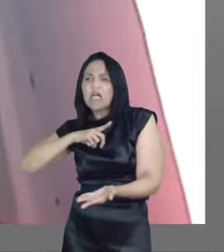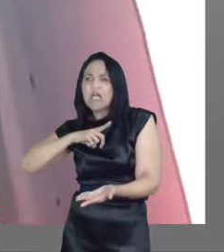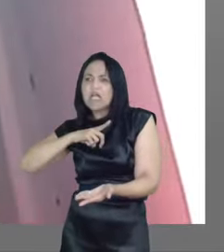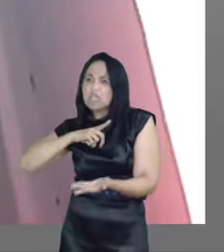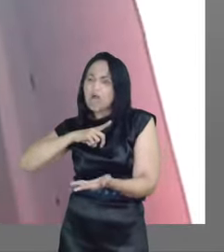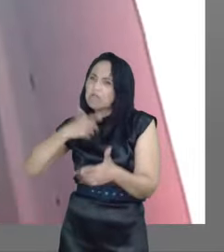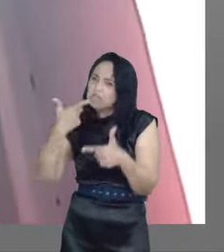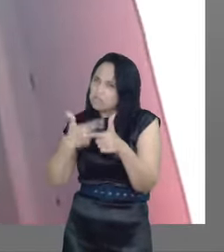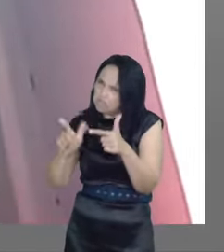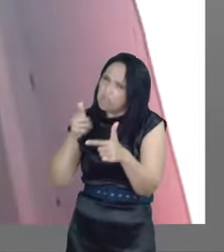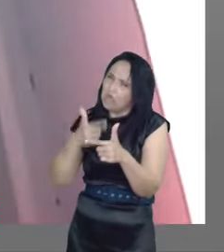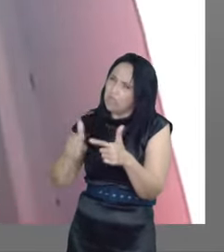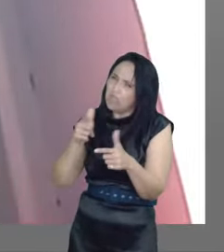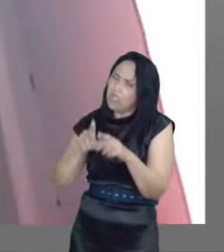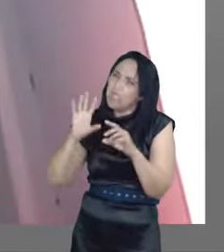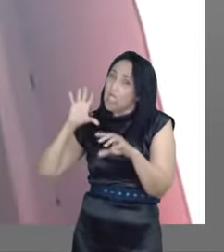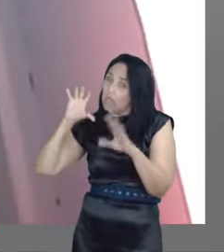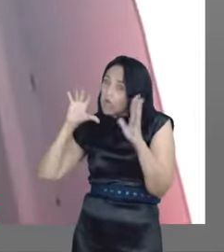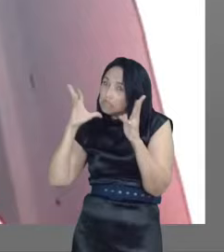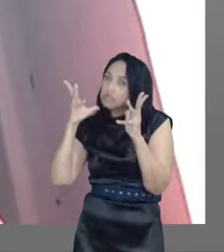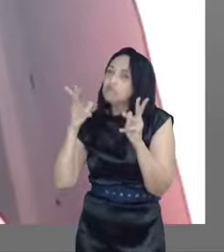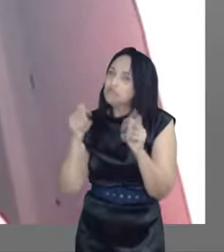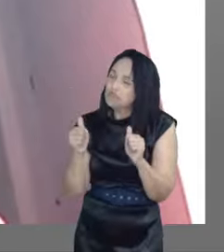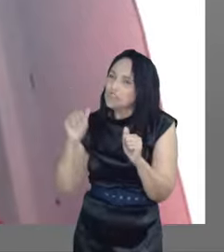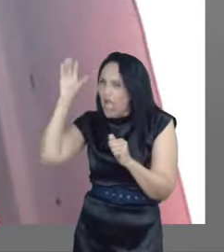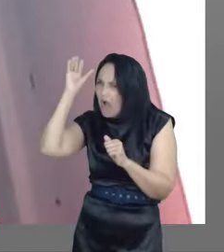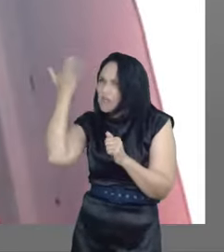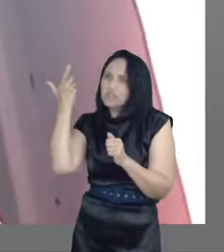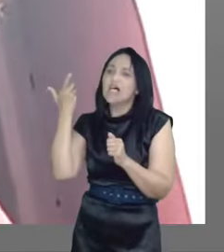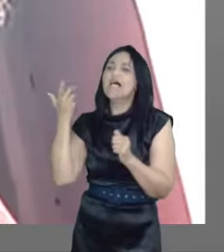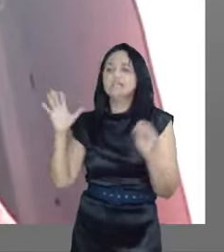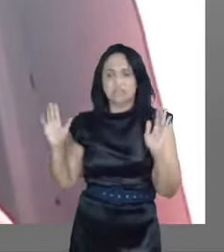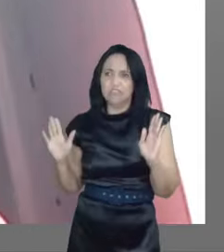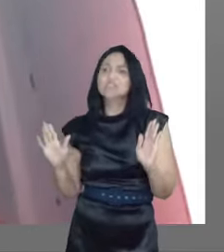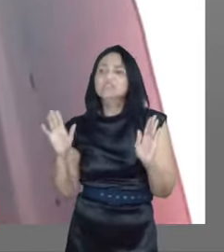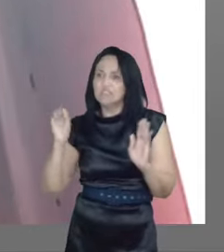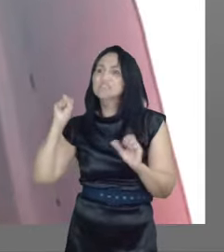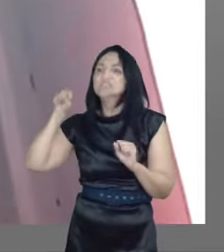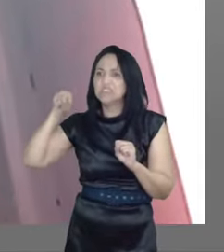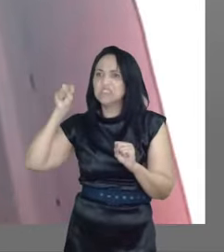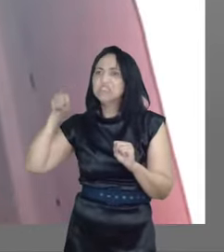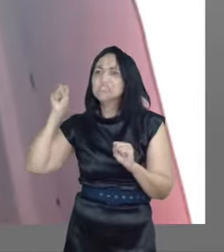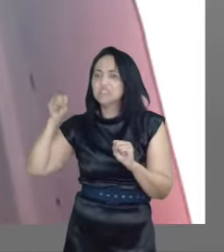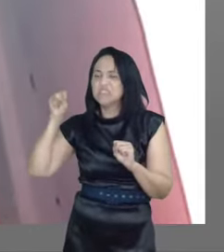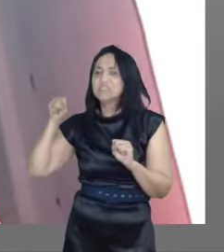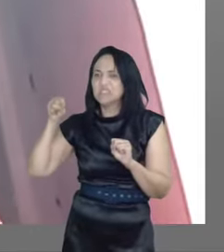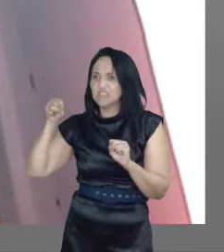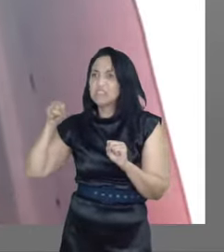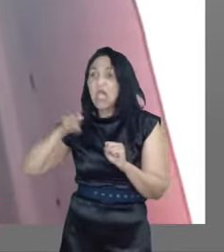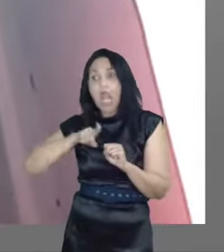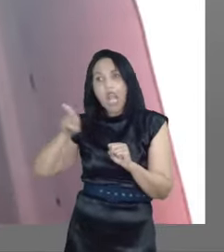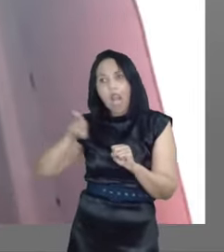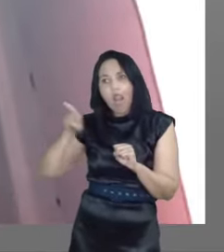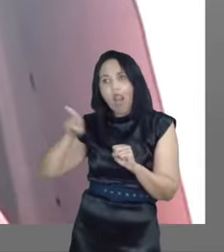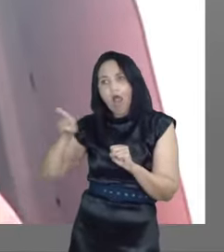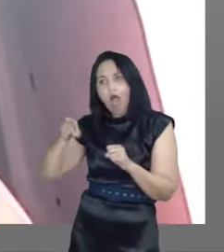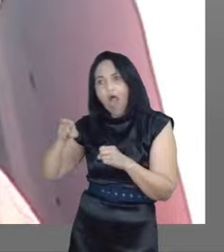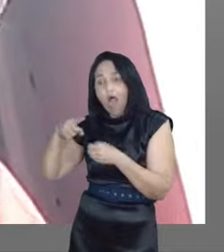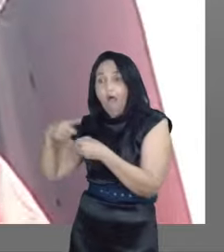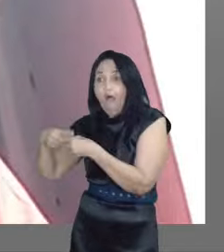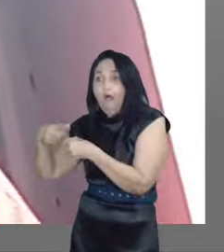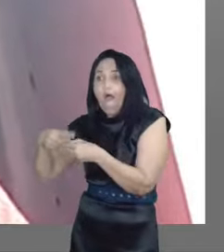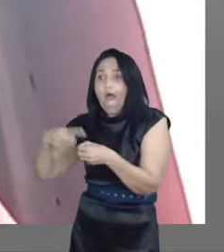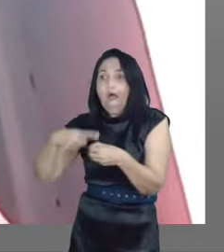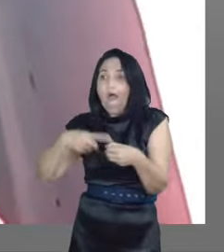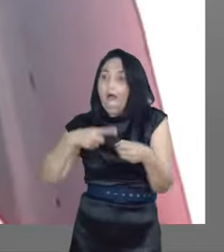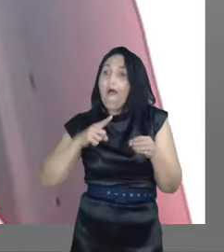o que acontece. No meu querido Baixio, que é uma das menores cidades populacionalmente, Irapuã